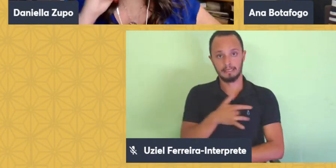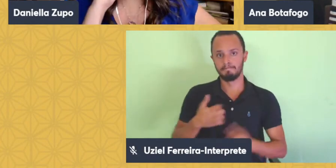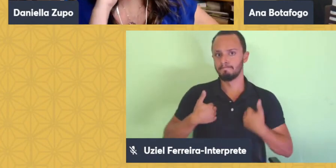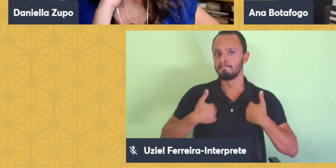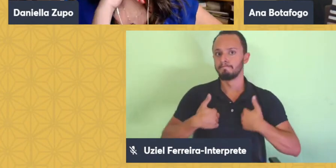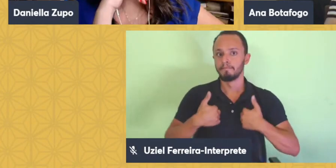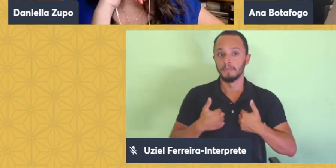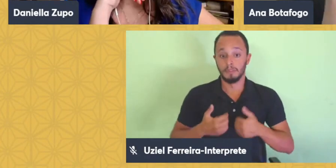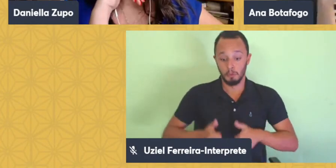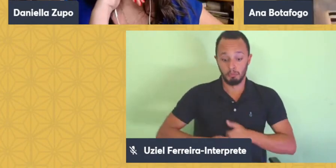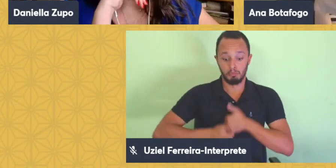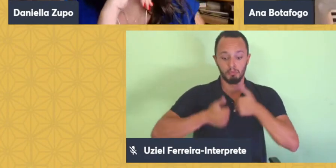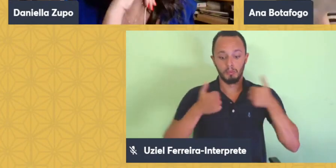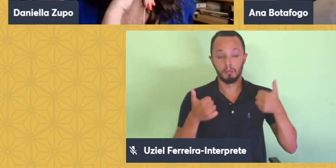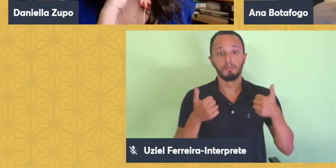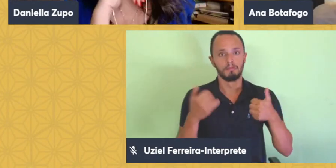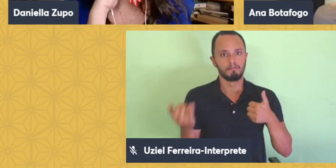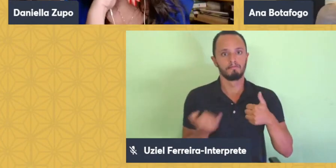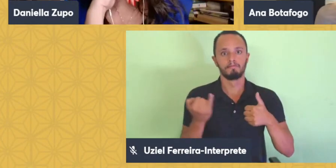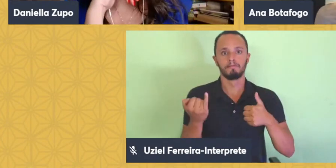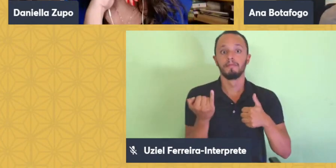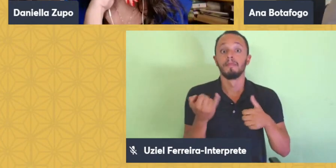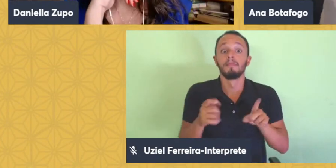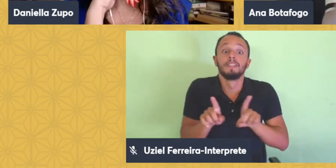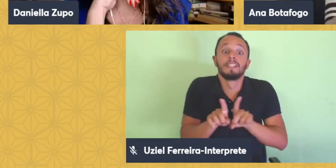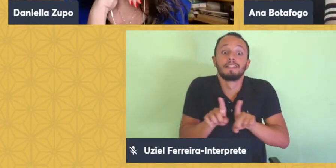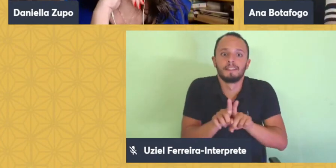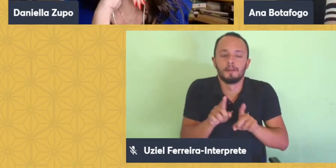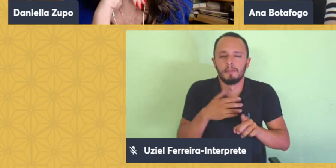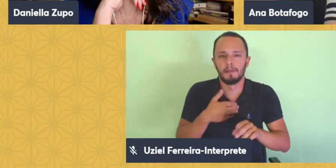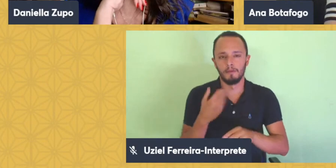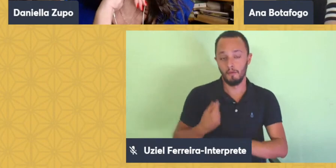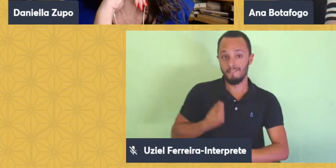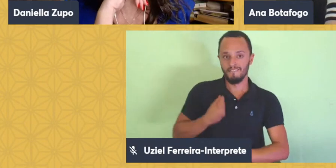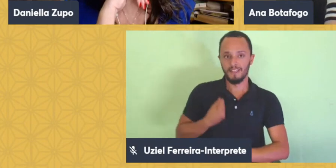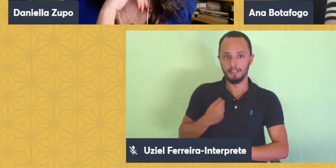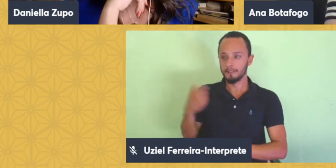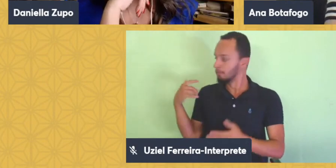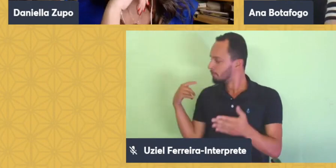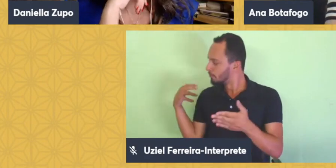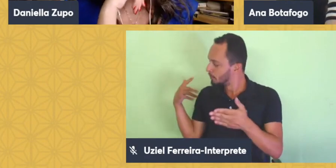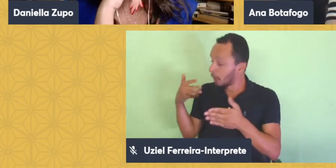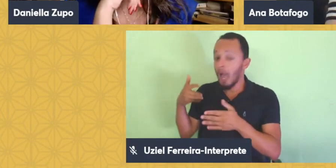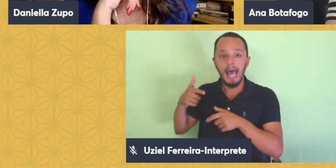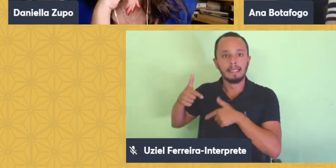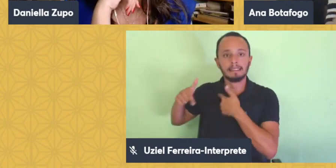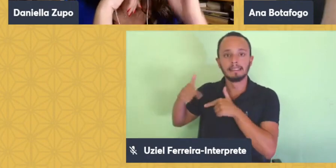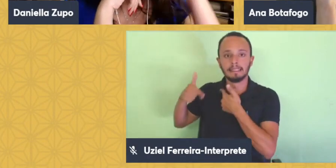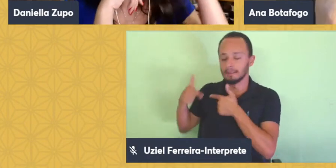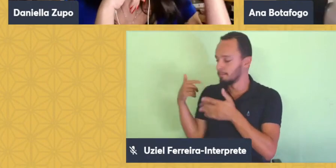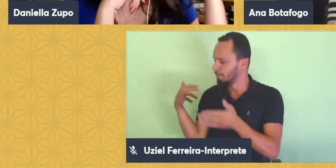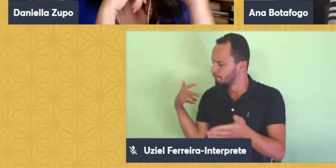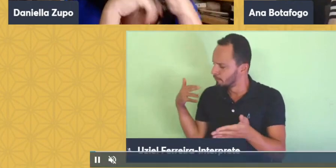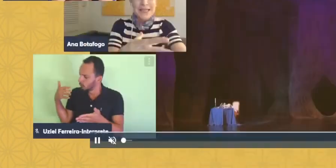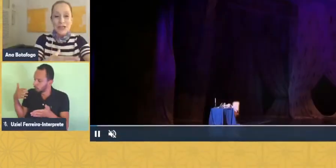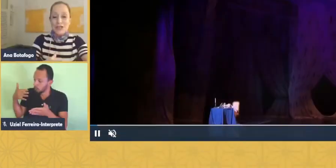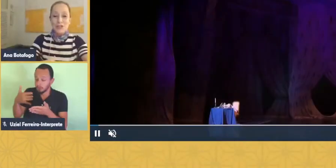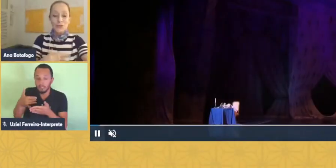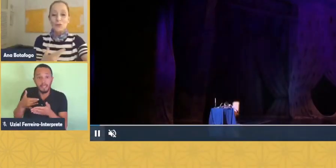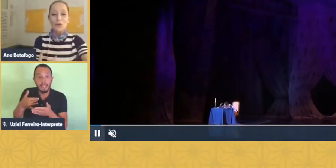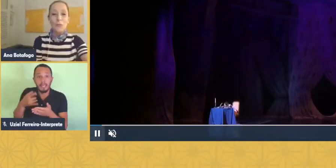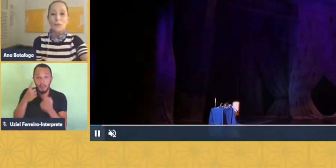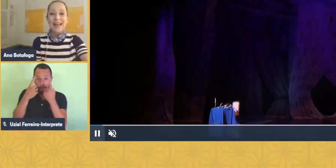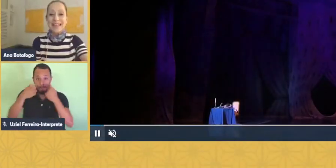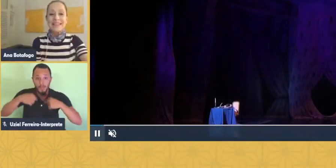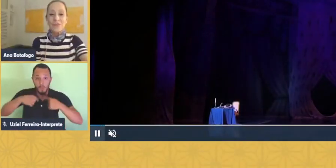foi importante e eu acho que ao longo da minha carreira eu trouxe esse corpo como o meu cúmplice como meu cúmplice